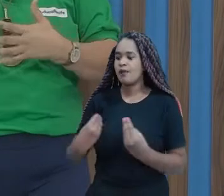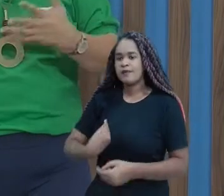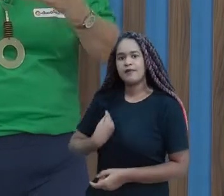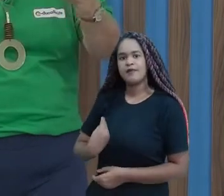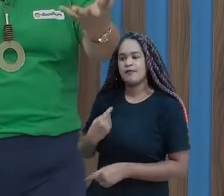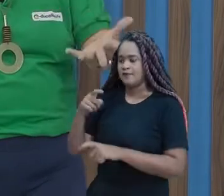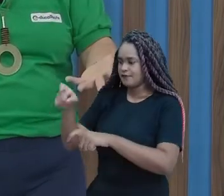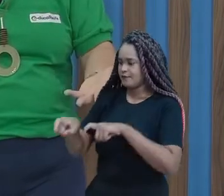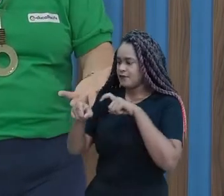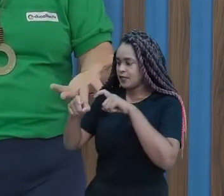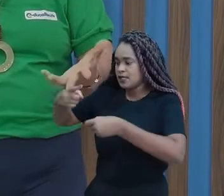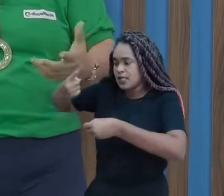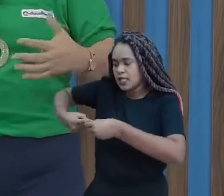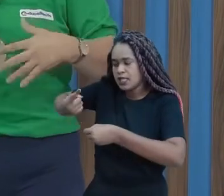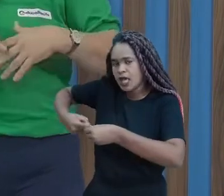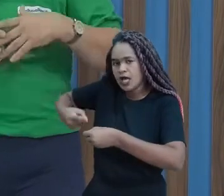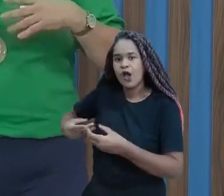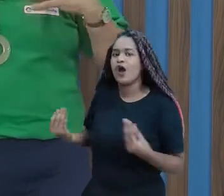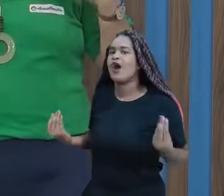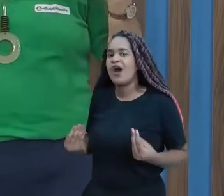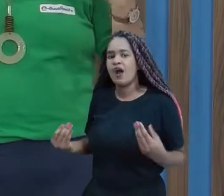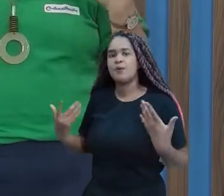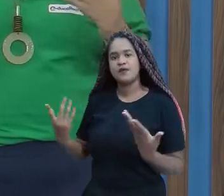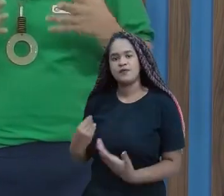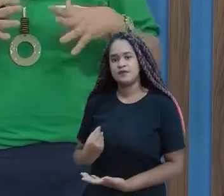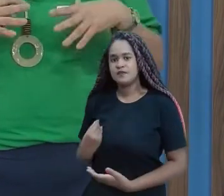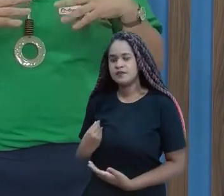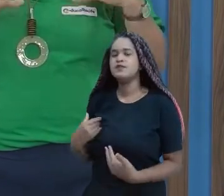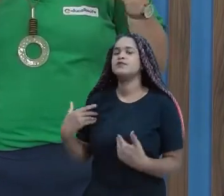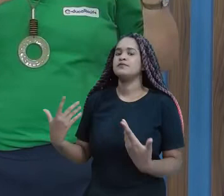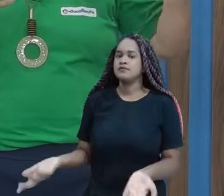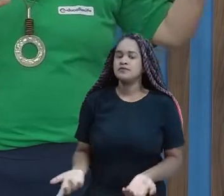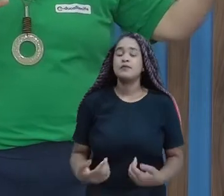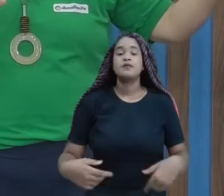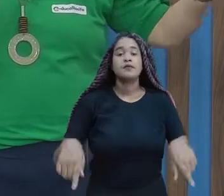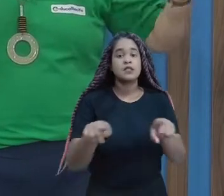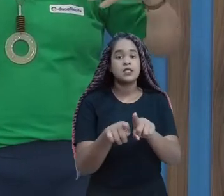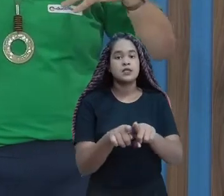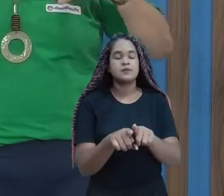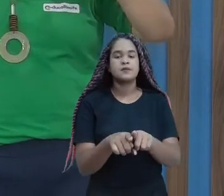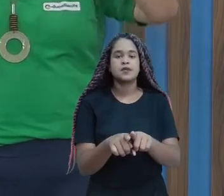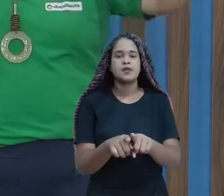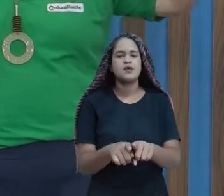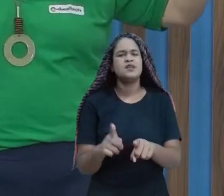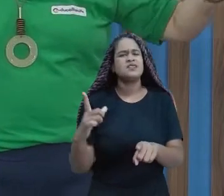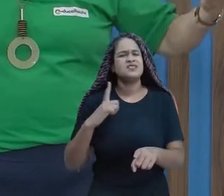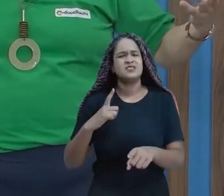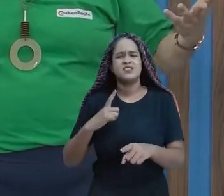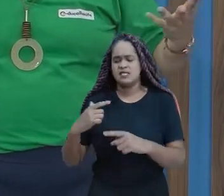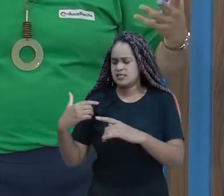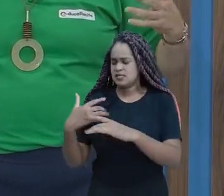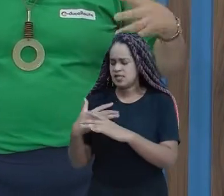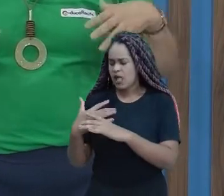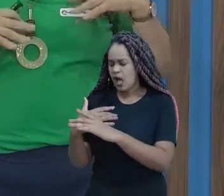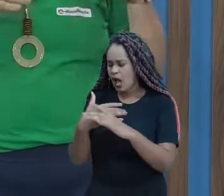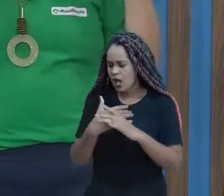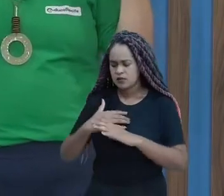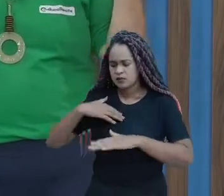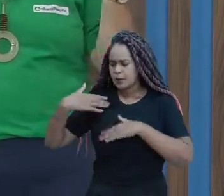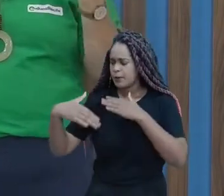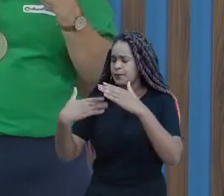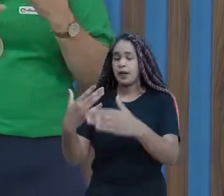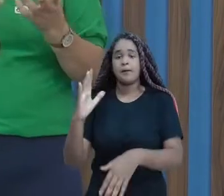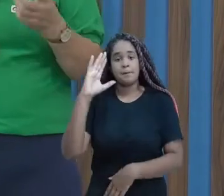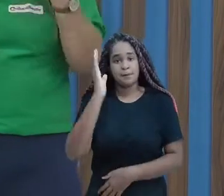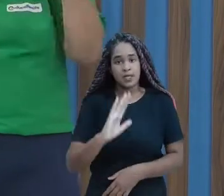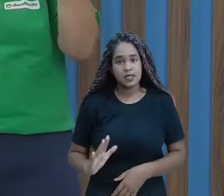engenhos, da vida do interior do Brasil, né? Considerando que já havia também muitas cidades crescendo, né? O